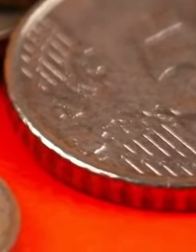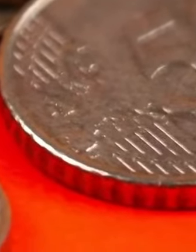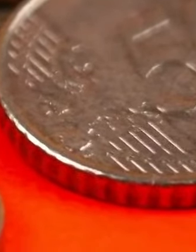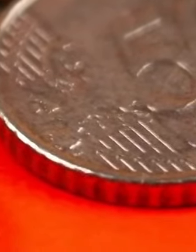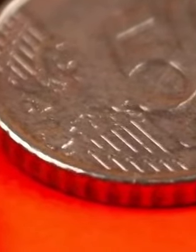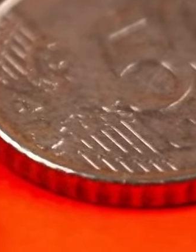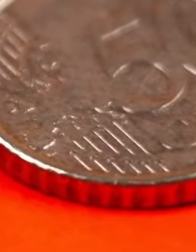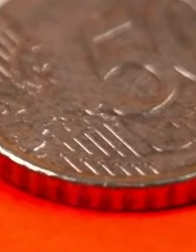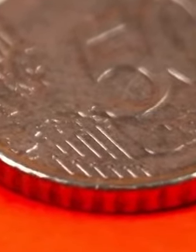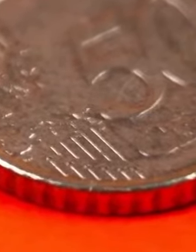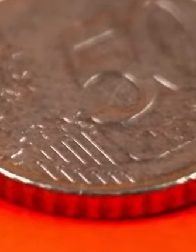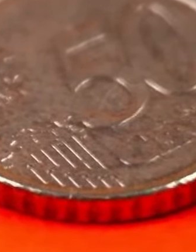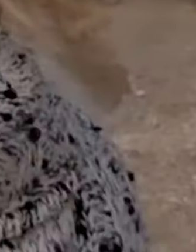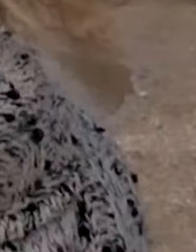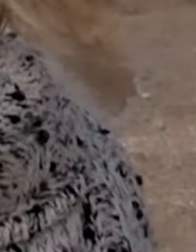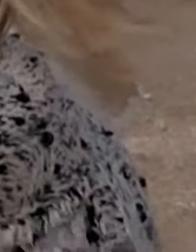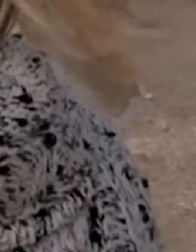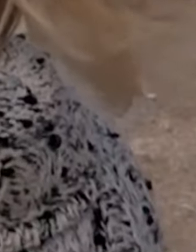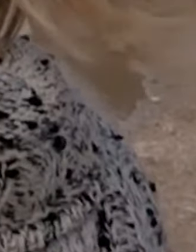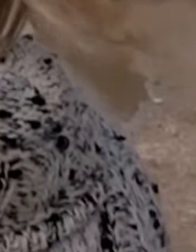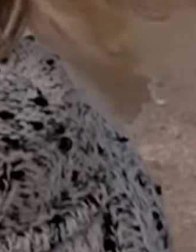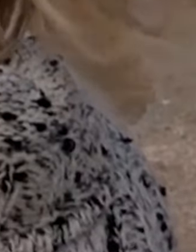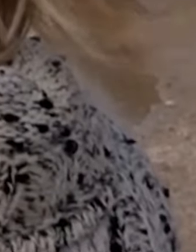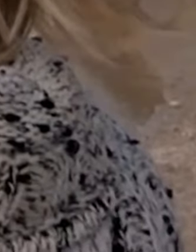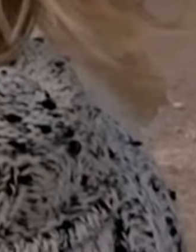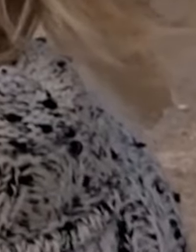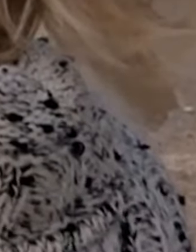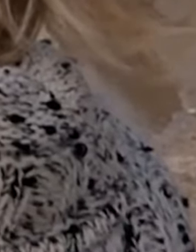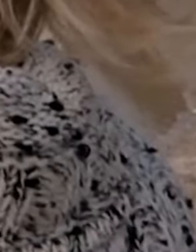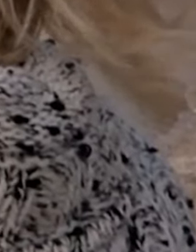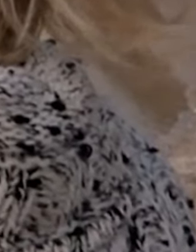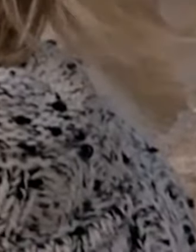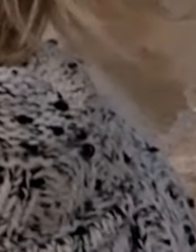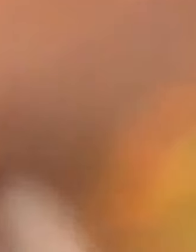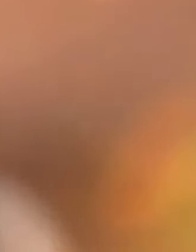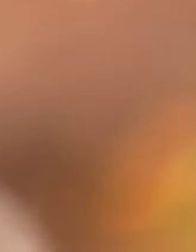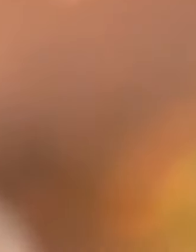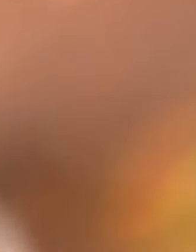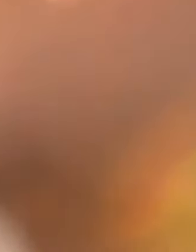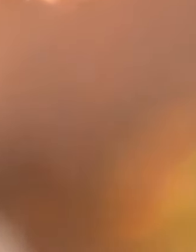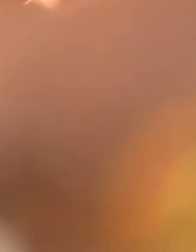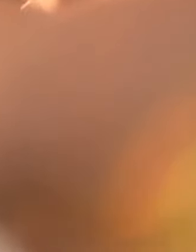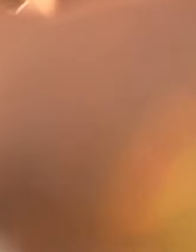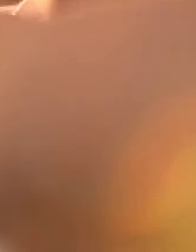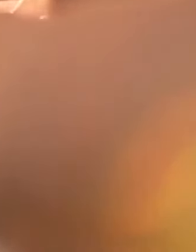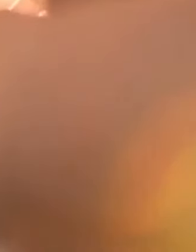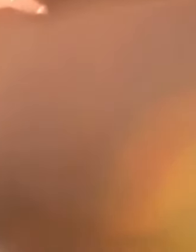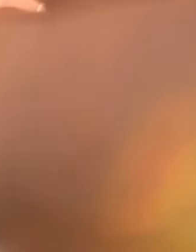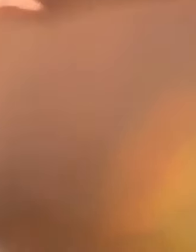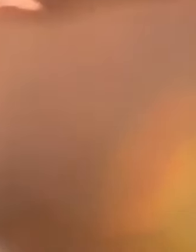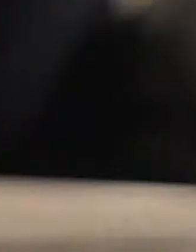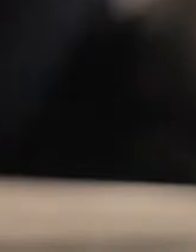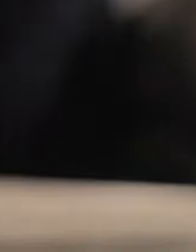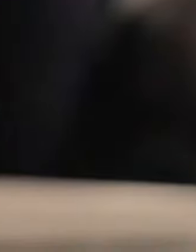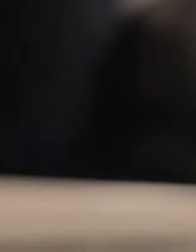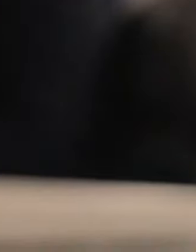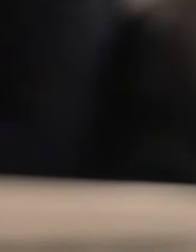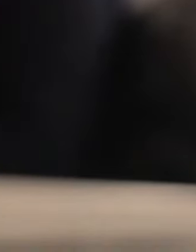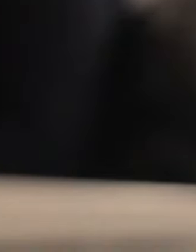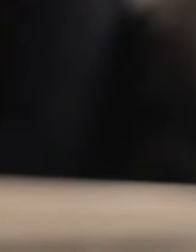devolve apenas migalhas e tira o poder de decidir o seu destino e de cuidar dos que dependem dela Catarina